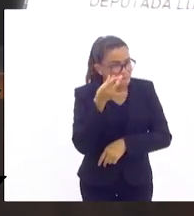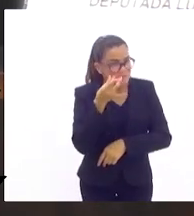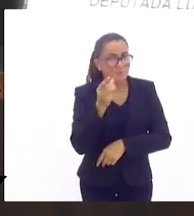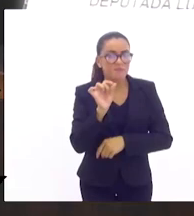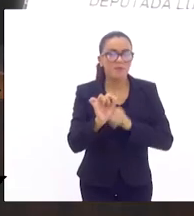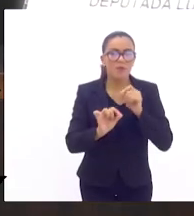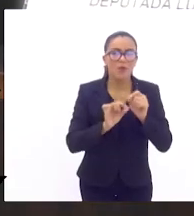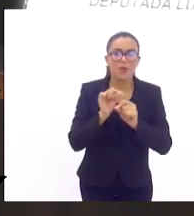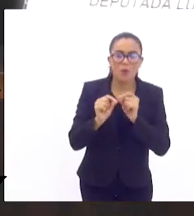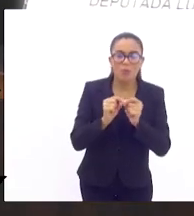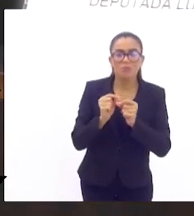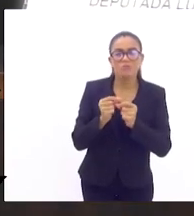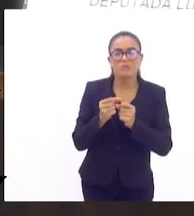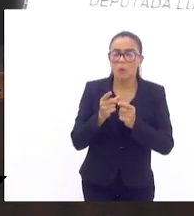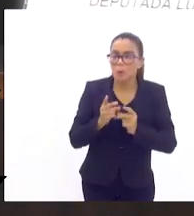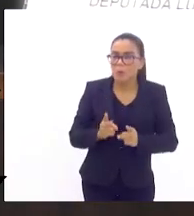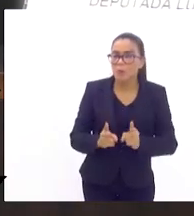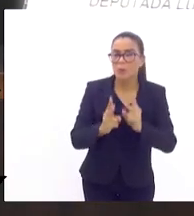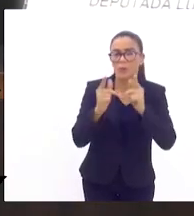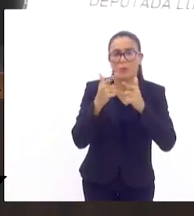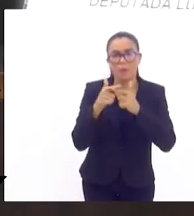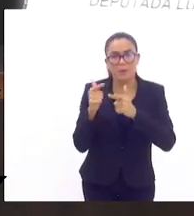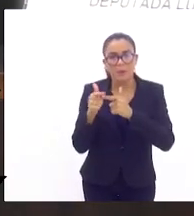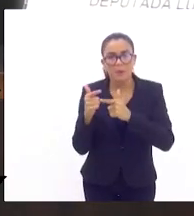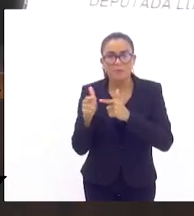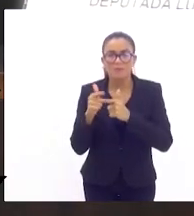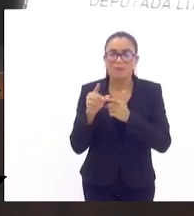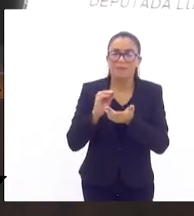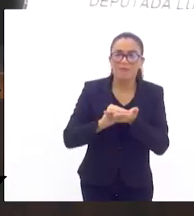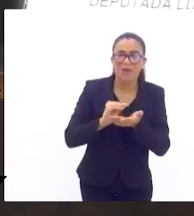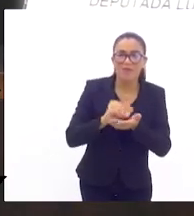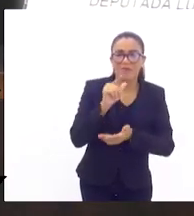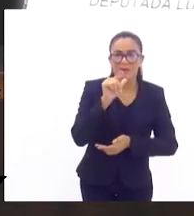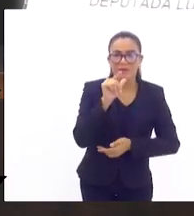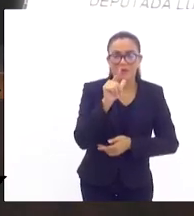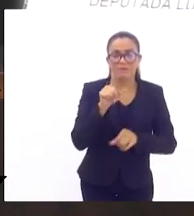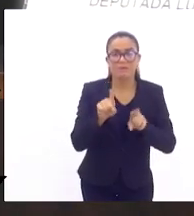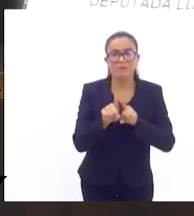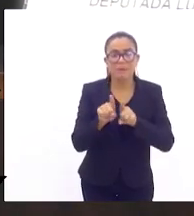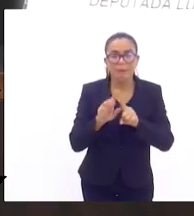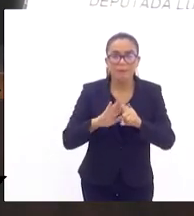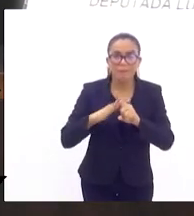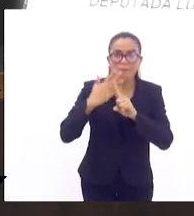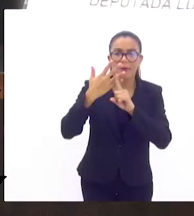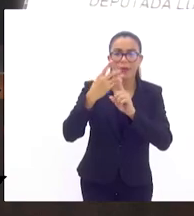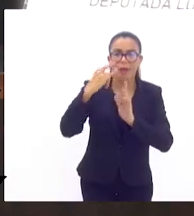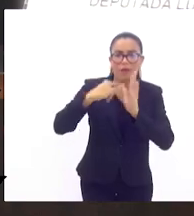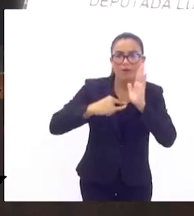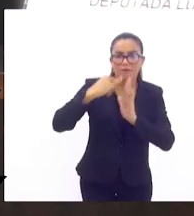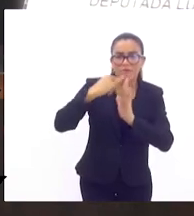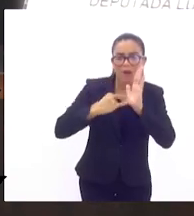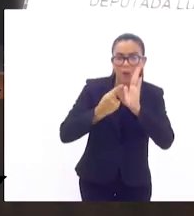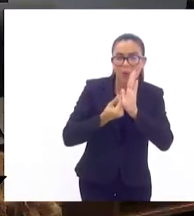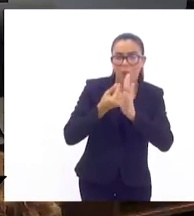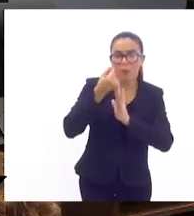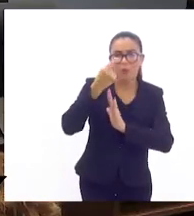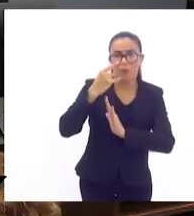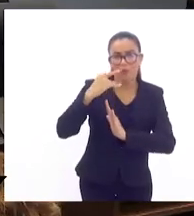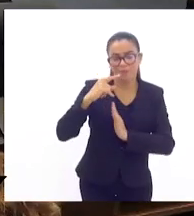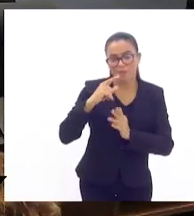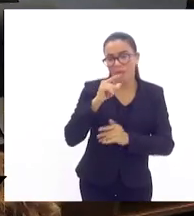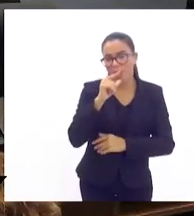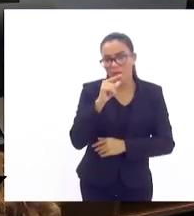com precariedade, atendimento, a falta de água, o aumento no valor da tarifa, a questão do esgoto,